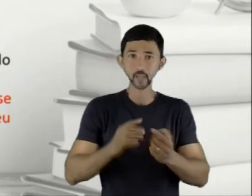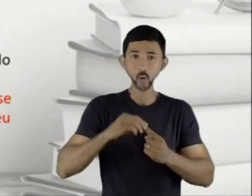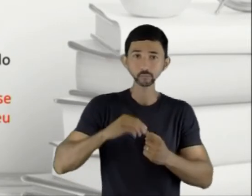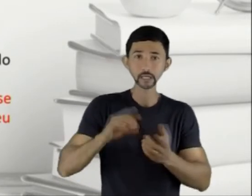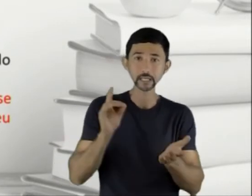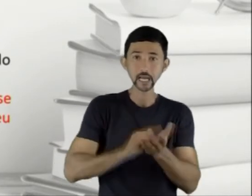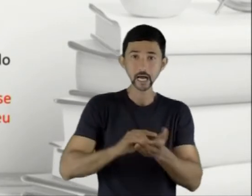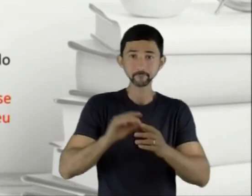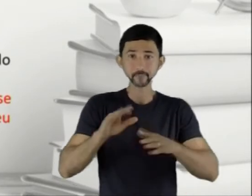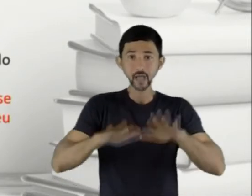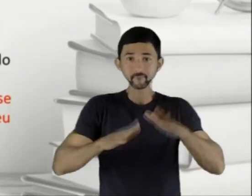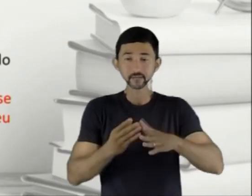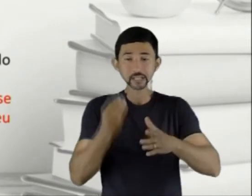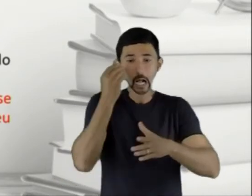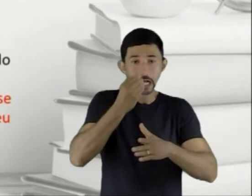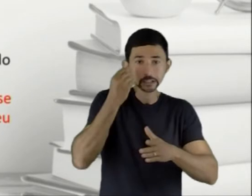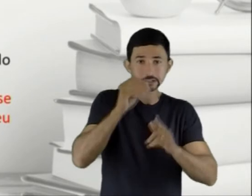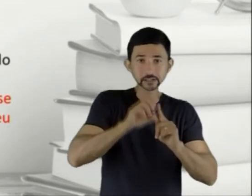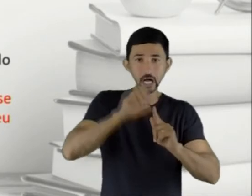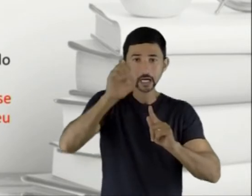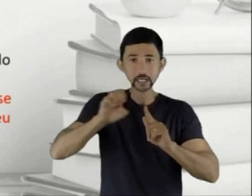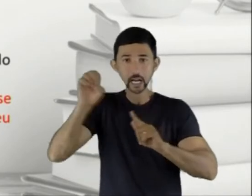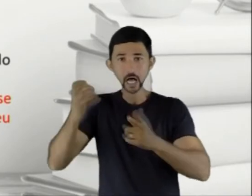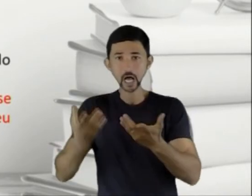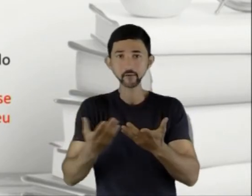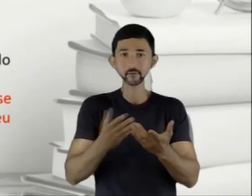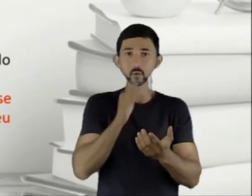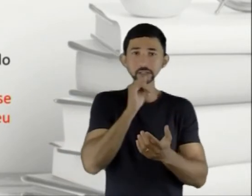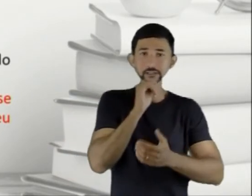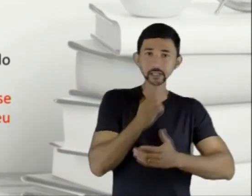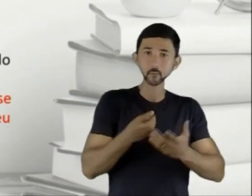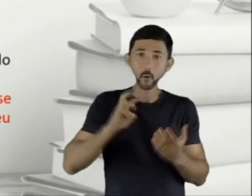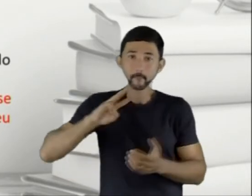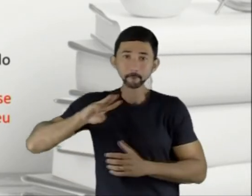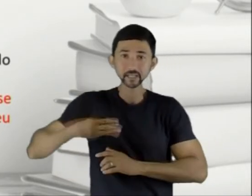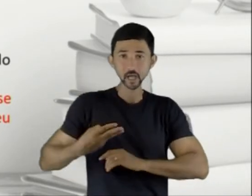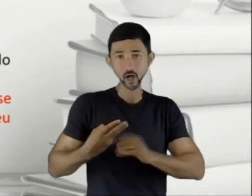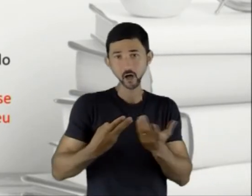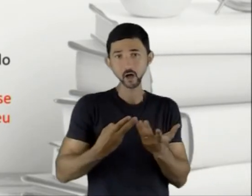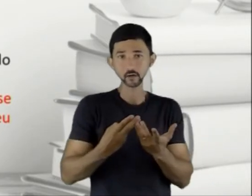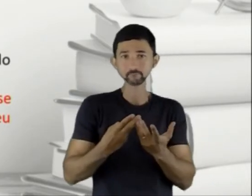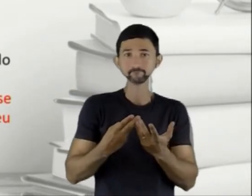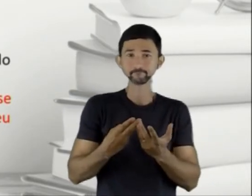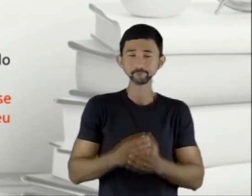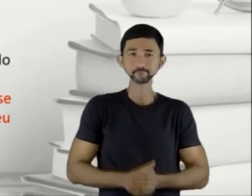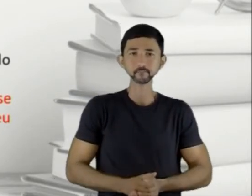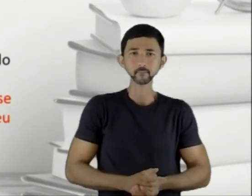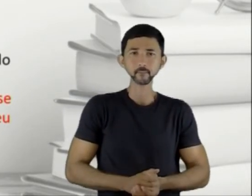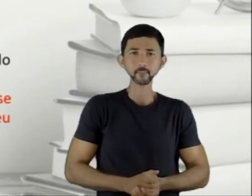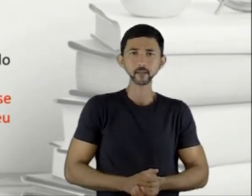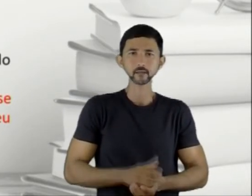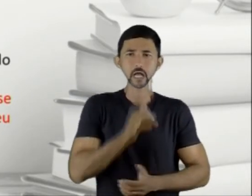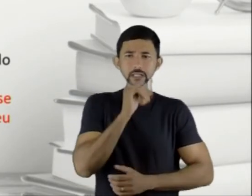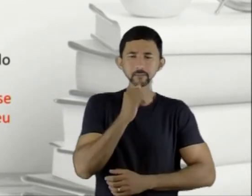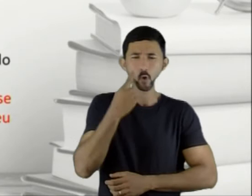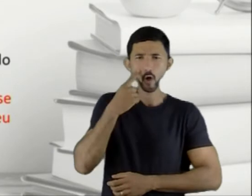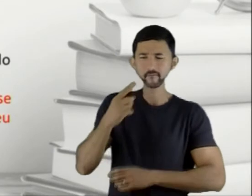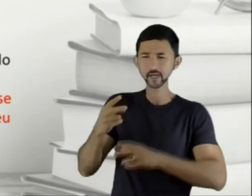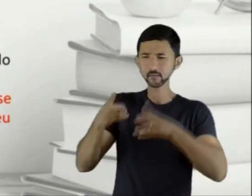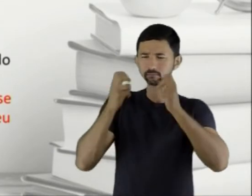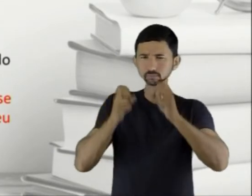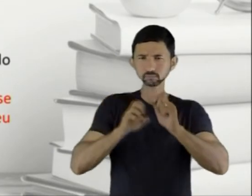analisar, às vezes, algum detalhe no gráfico, como, por exemplo, milhares de unidades. Então, quem, de repente, olhar